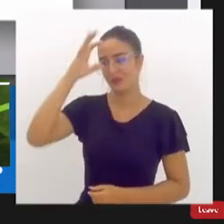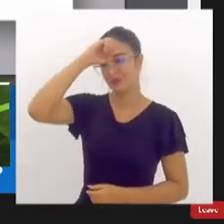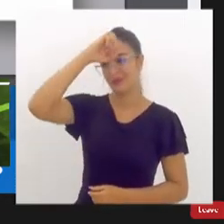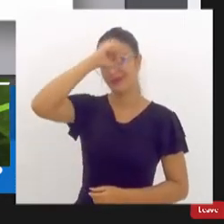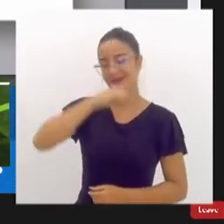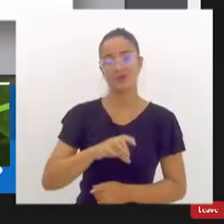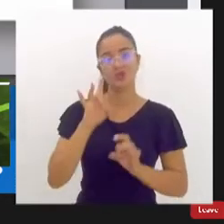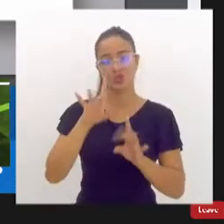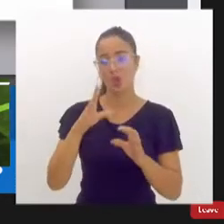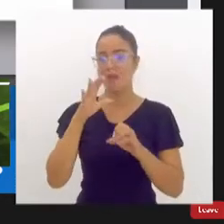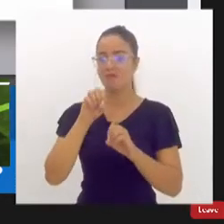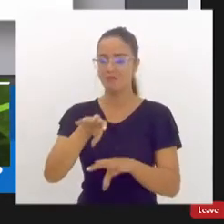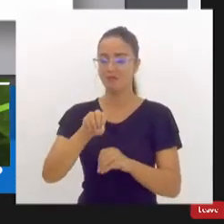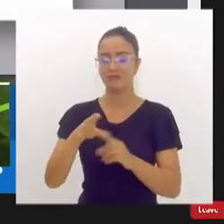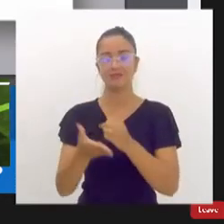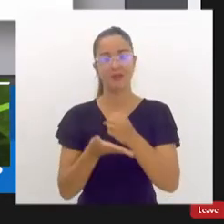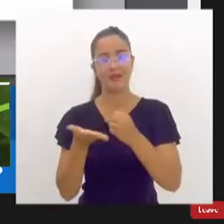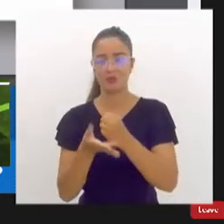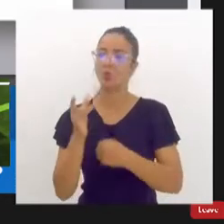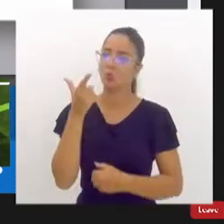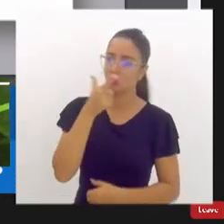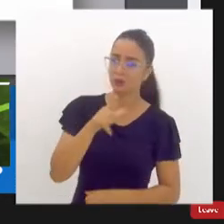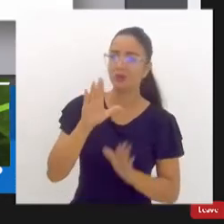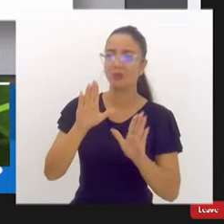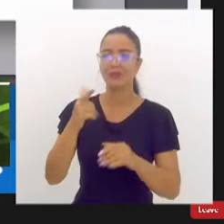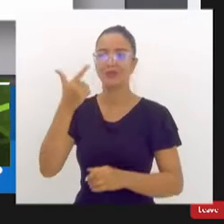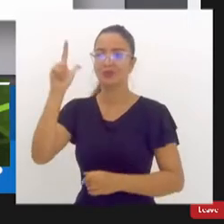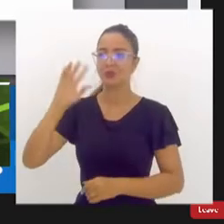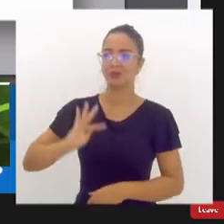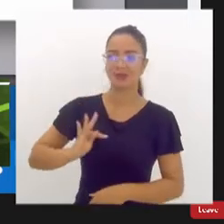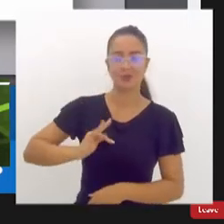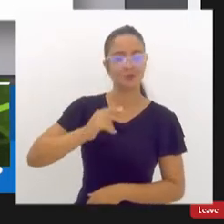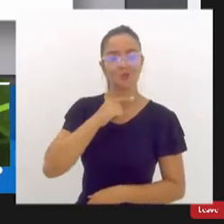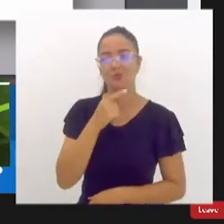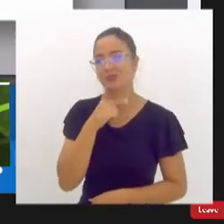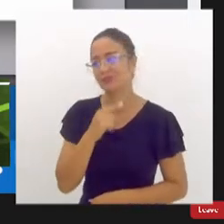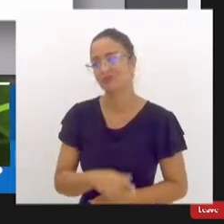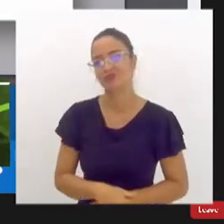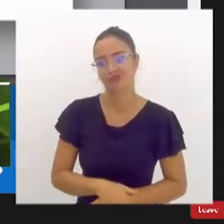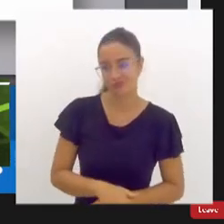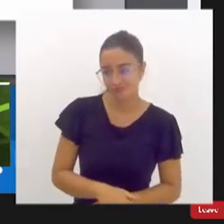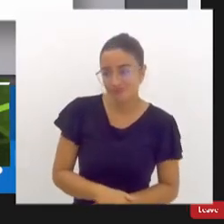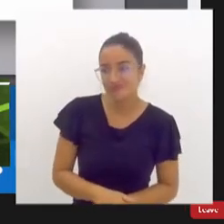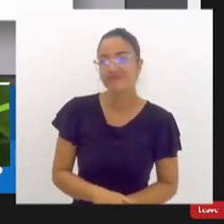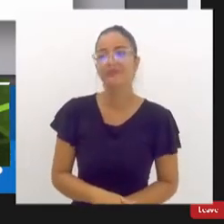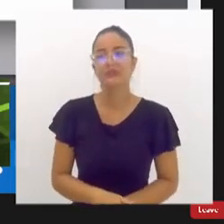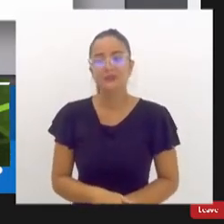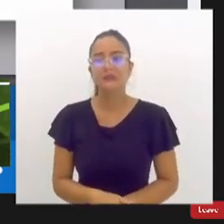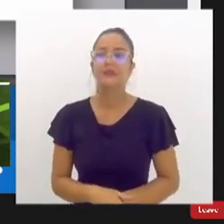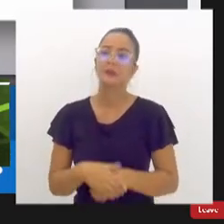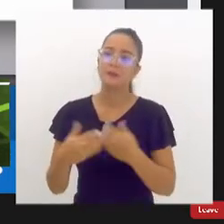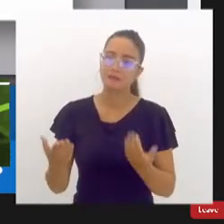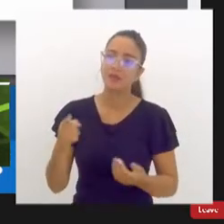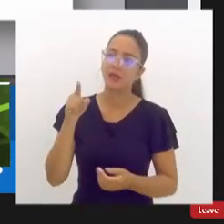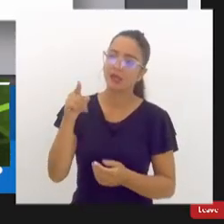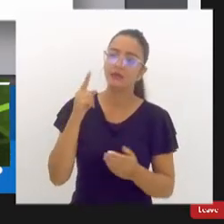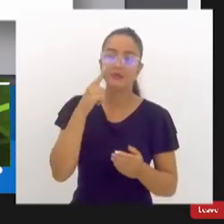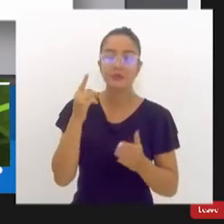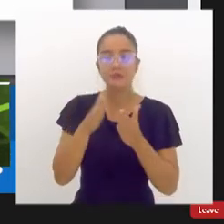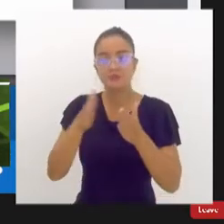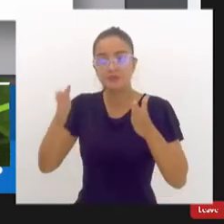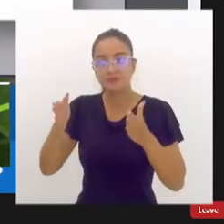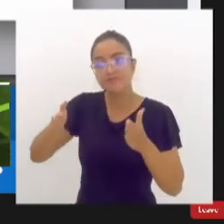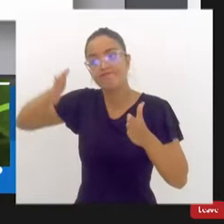educação básica. Então, em razão dessa consulta, o Conselho se posiciona estendendo para todo o sistema, não só para a FAETEC, mas para a